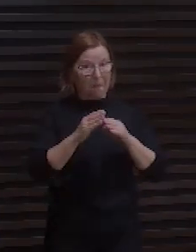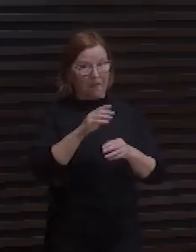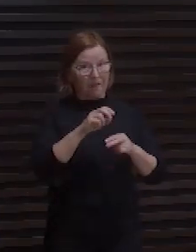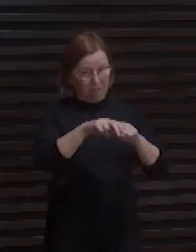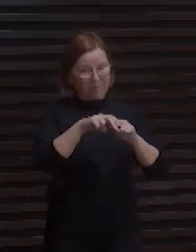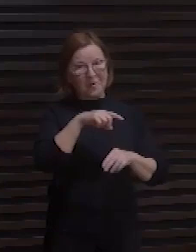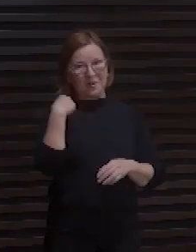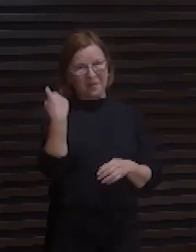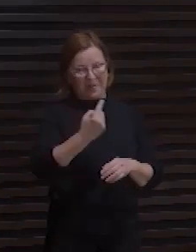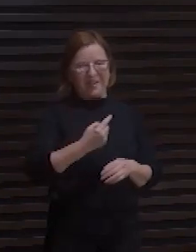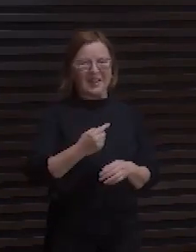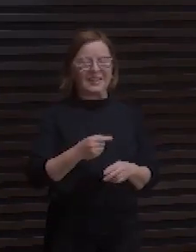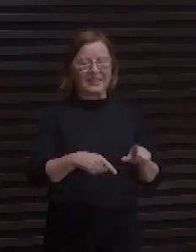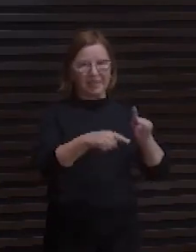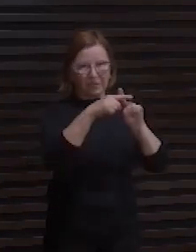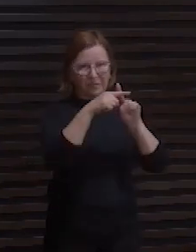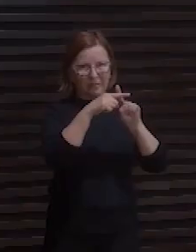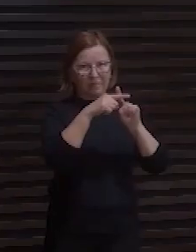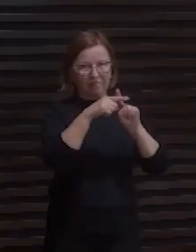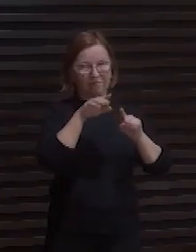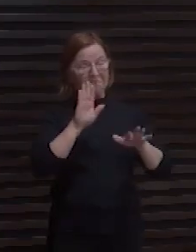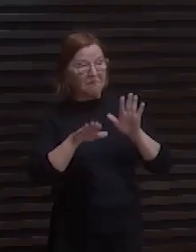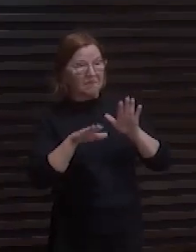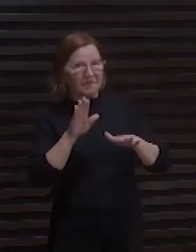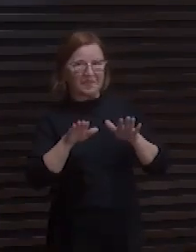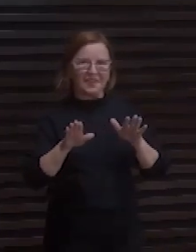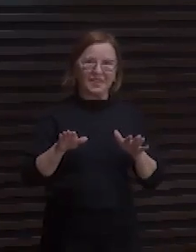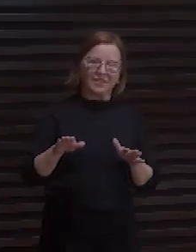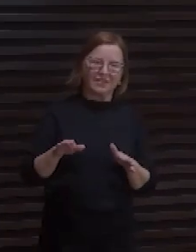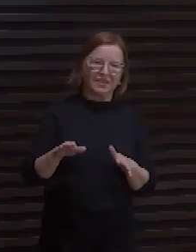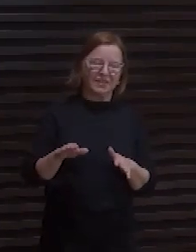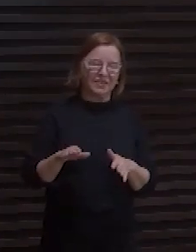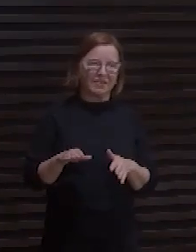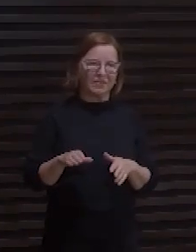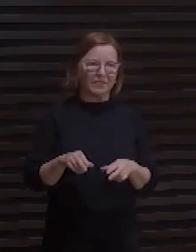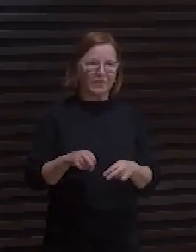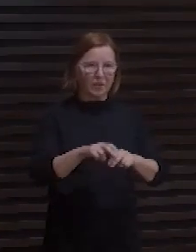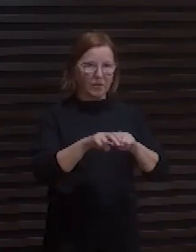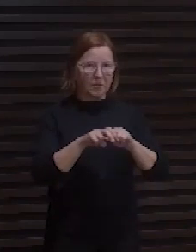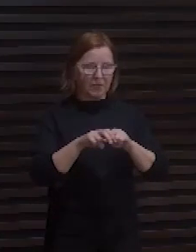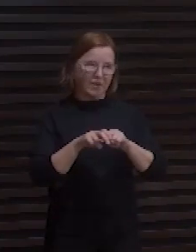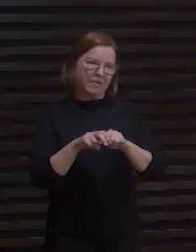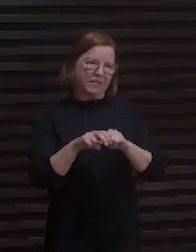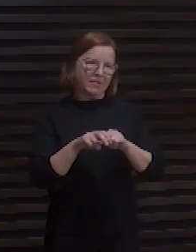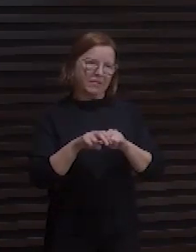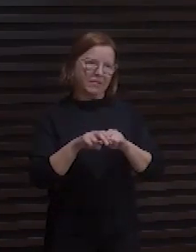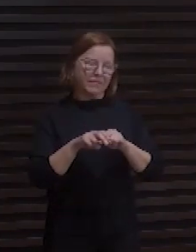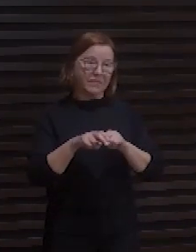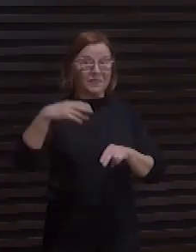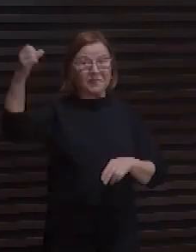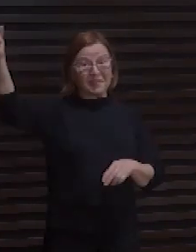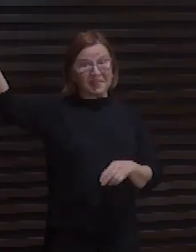cruz. E às vezes, por conta da suficiência da graça